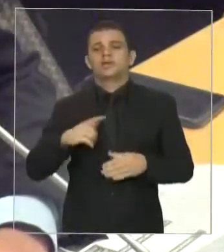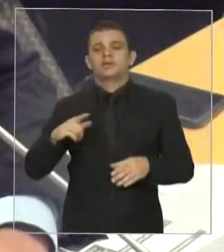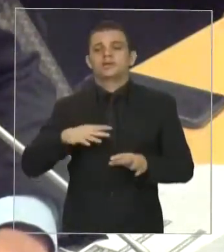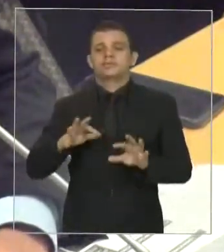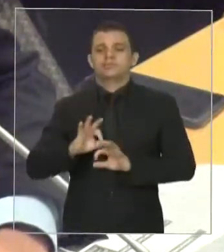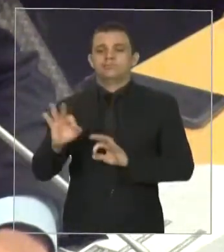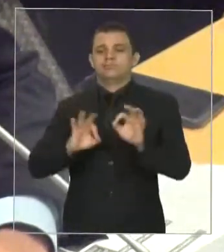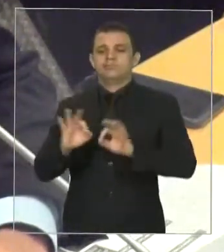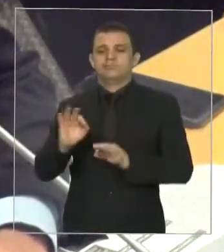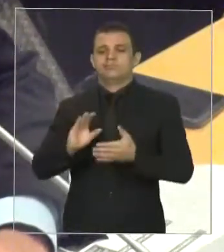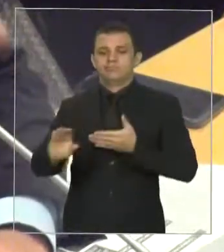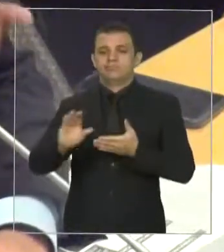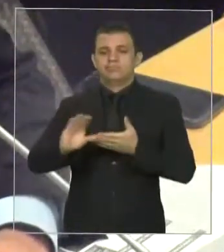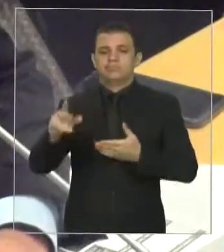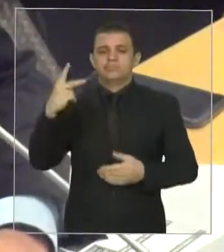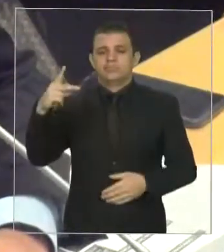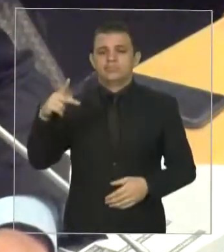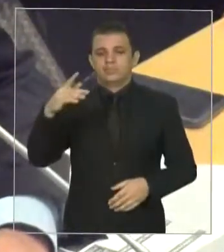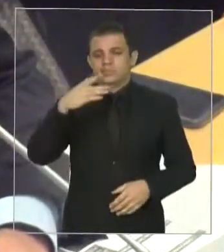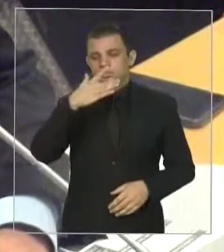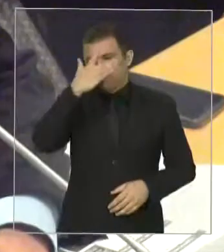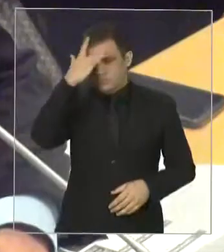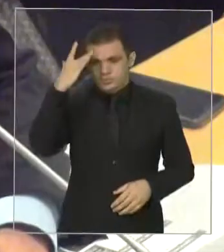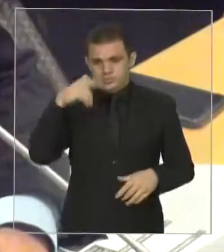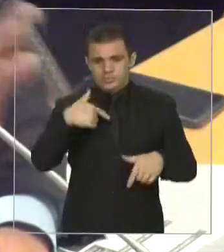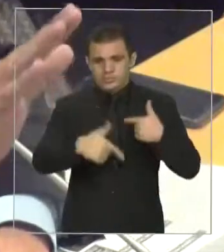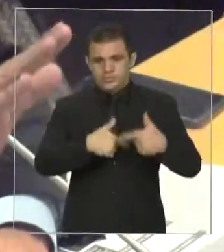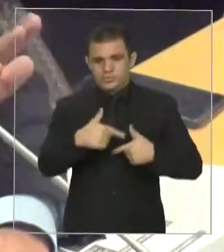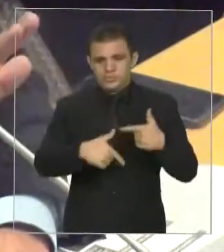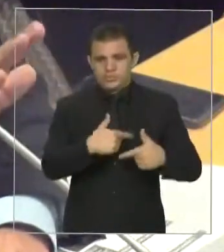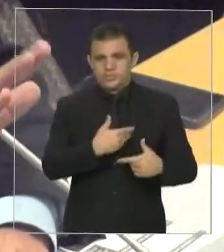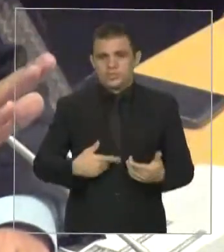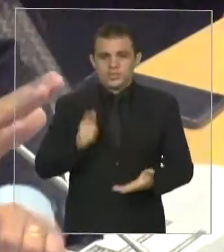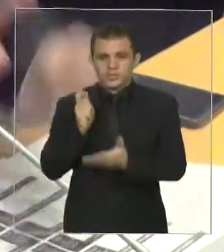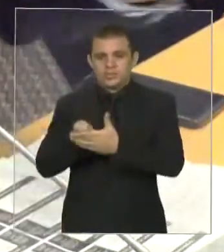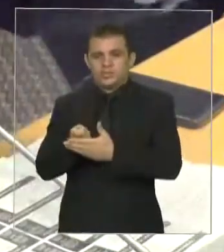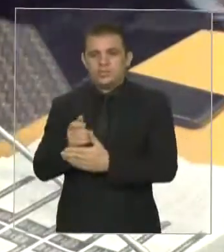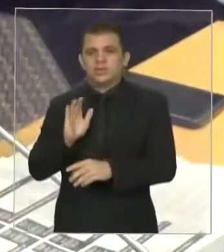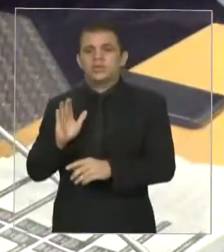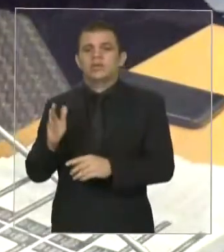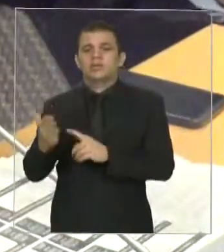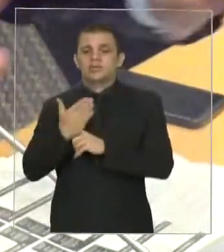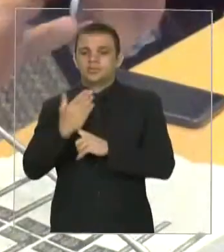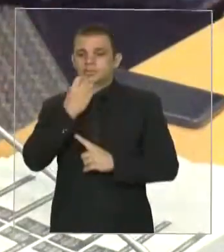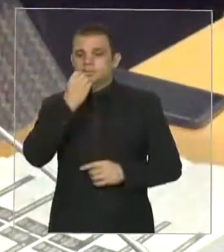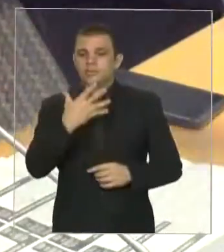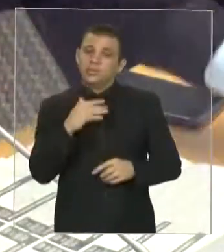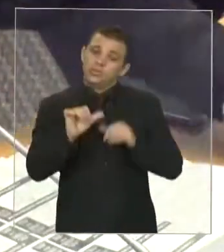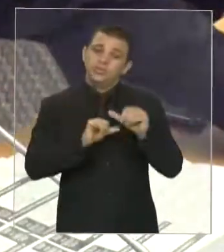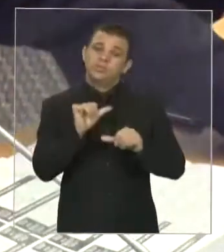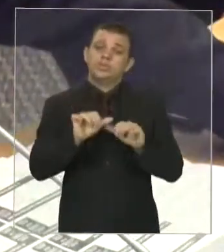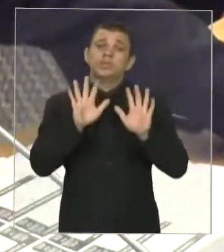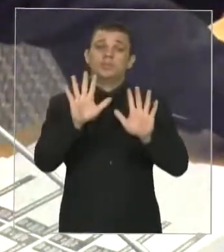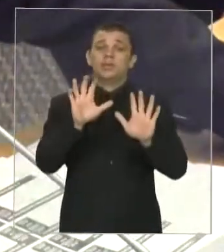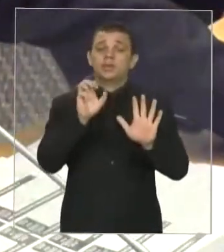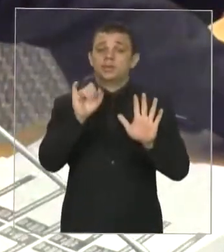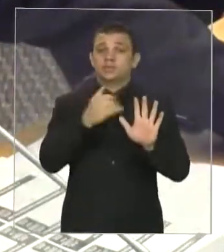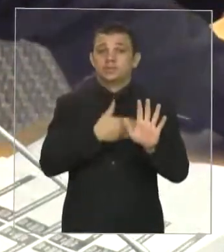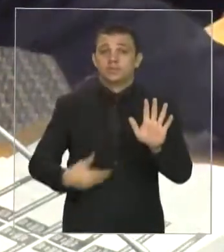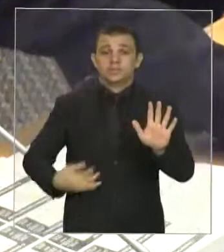do servidor. Aí está a mudança. Mas se o governador Flávio Dino não fosse fazer esse hospital, ninguém estaria nem